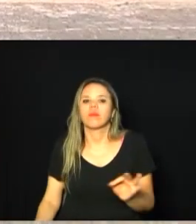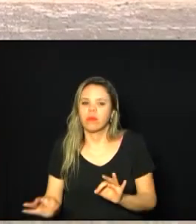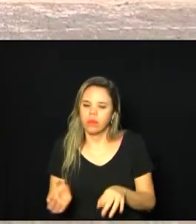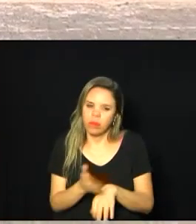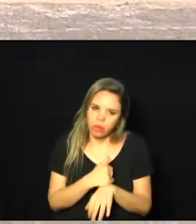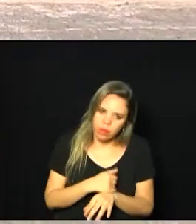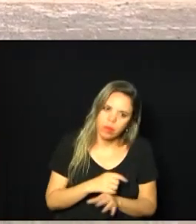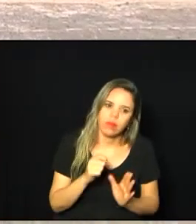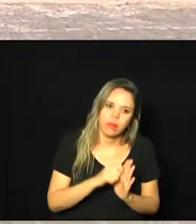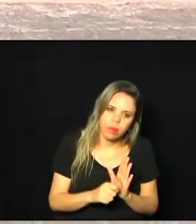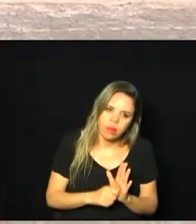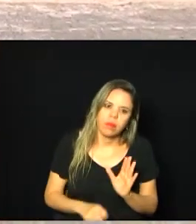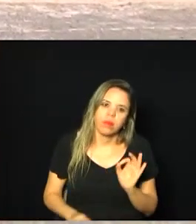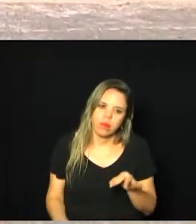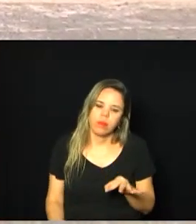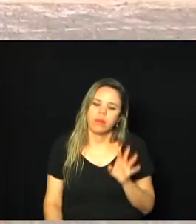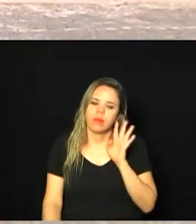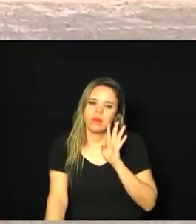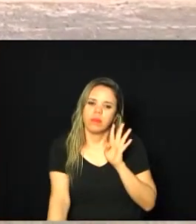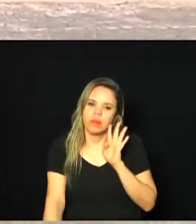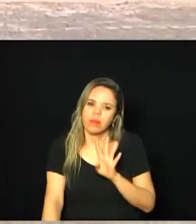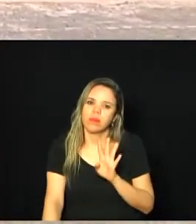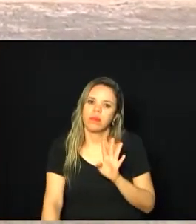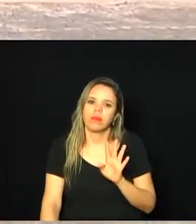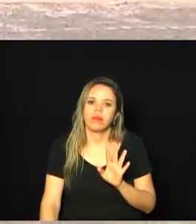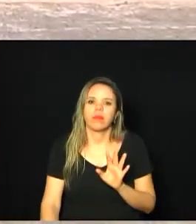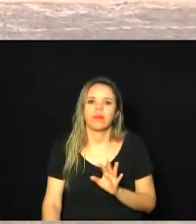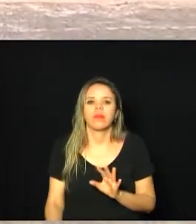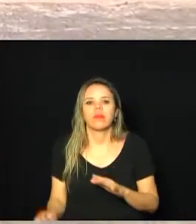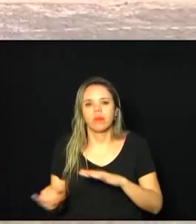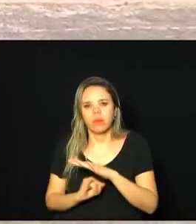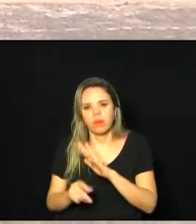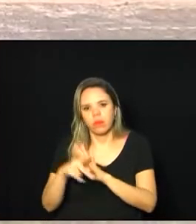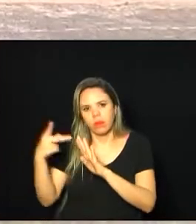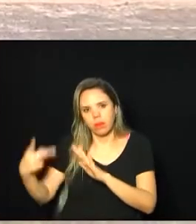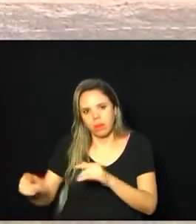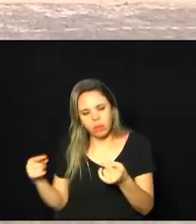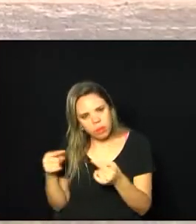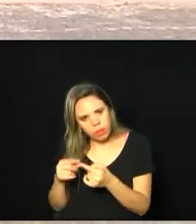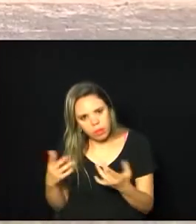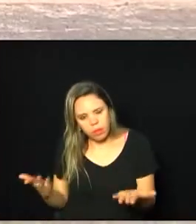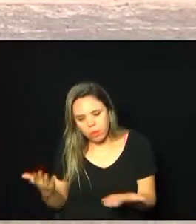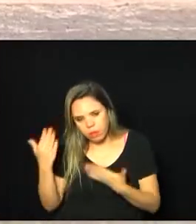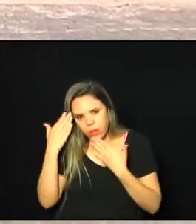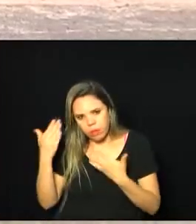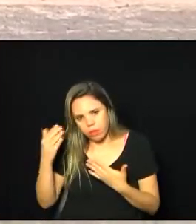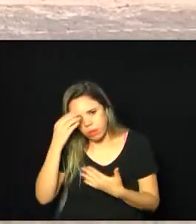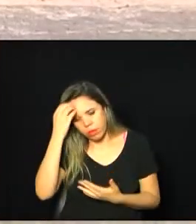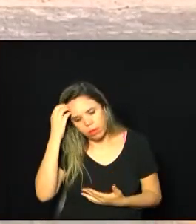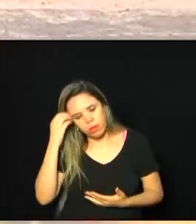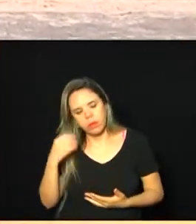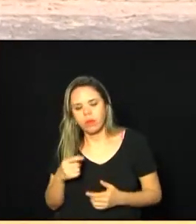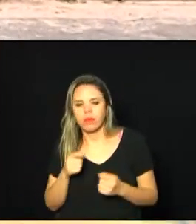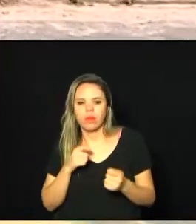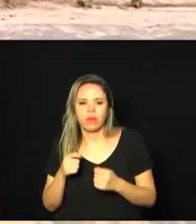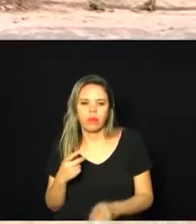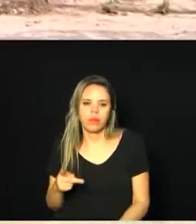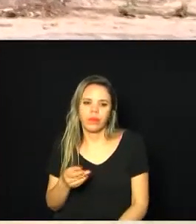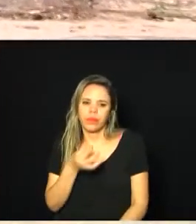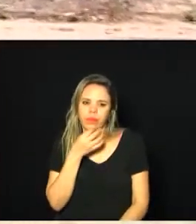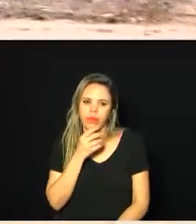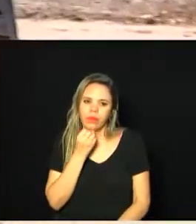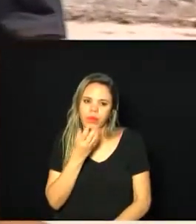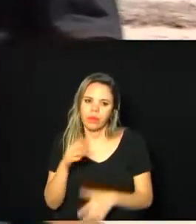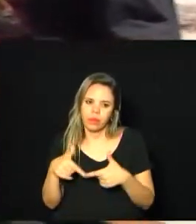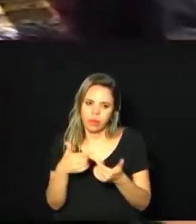antes. Sim, com certeza. Que legal, todo personalizado para a ONG. Exato. Legal. Miss, obrigada pela nada. Sua entrevista e um